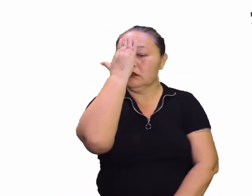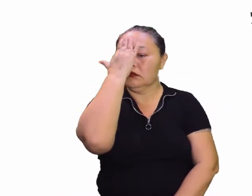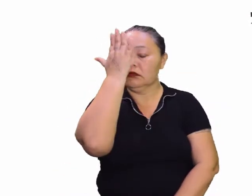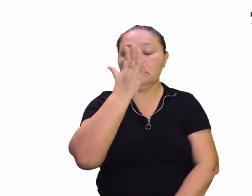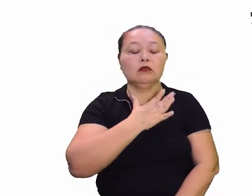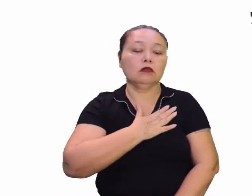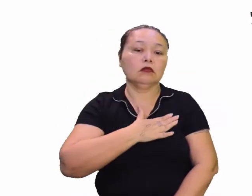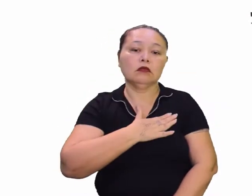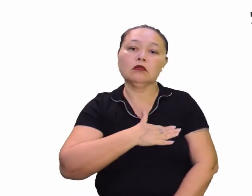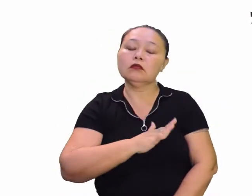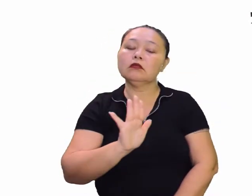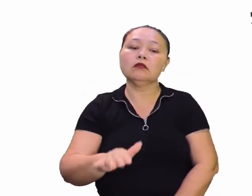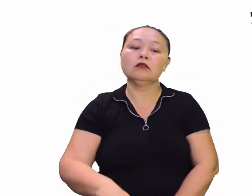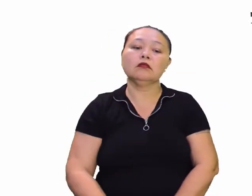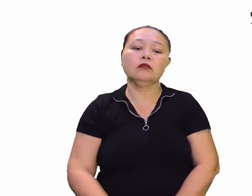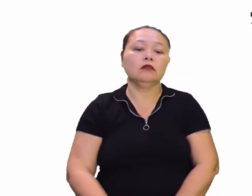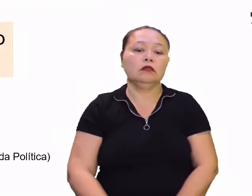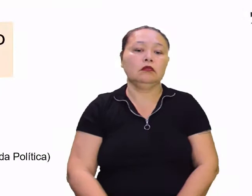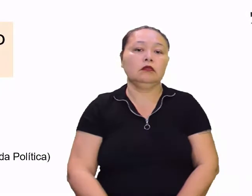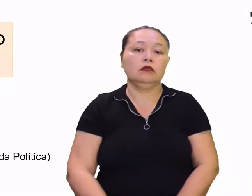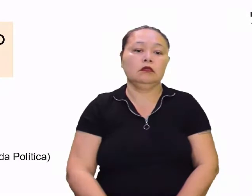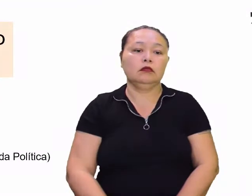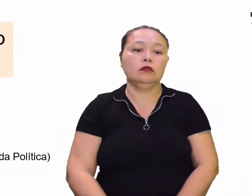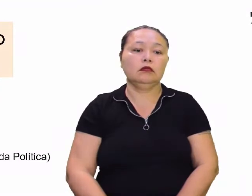Sabe. Tranquilo. Vamos lá.